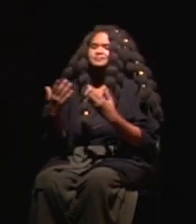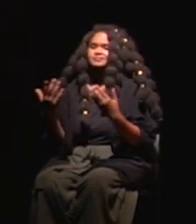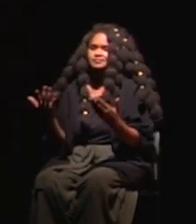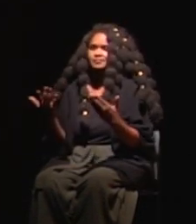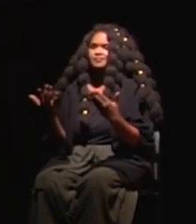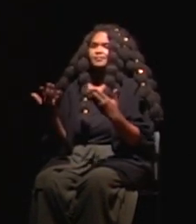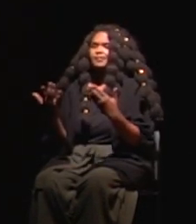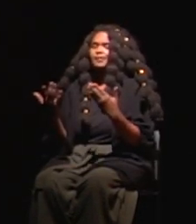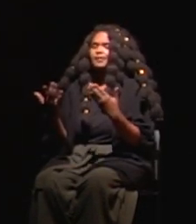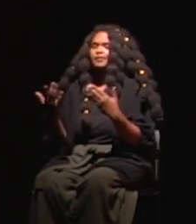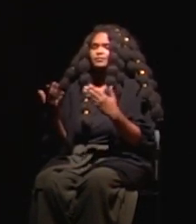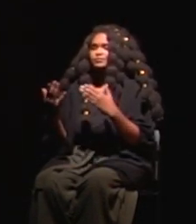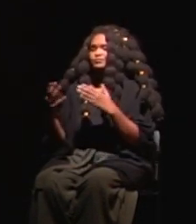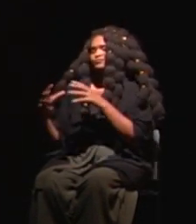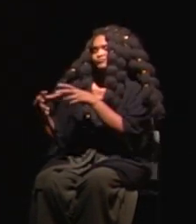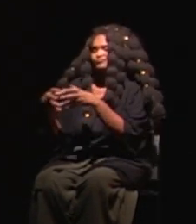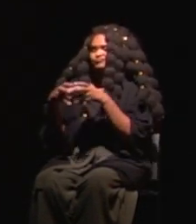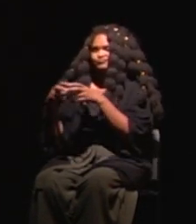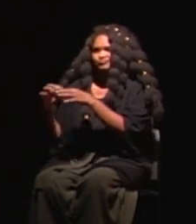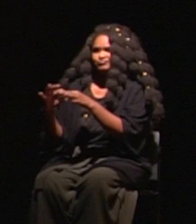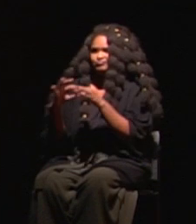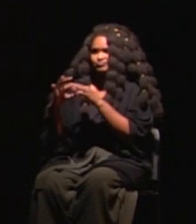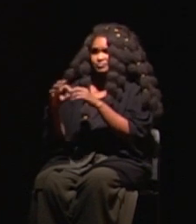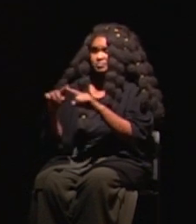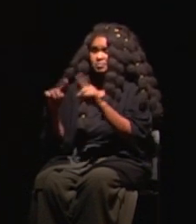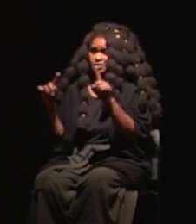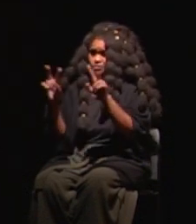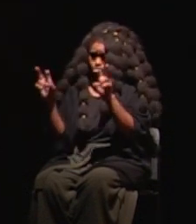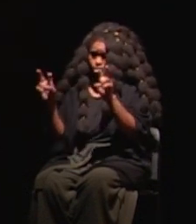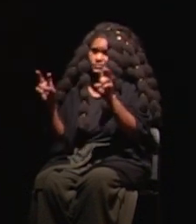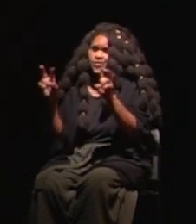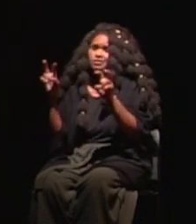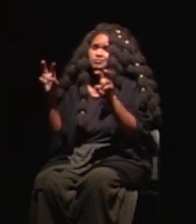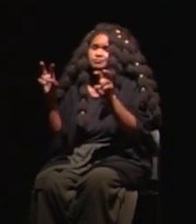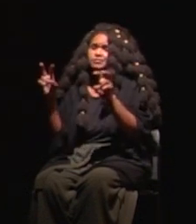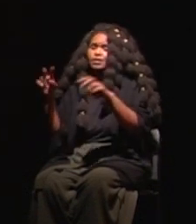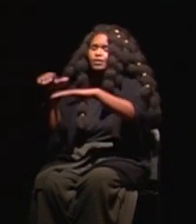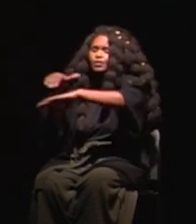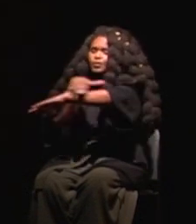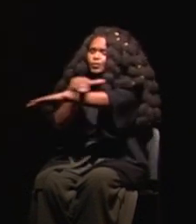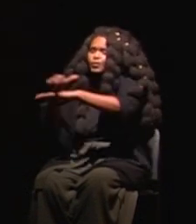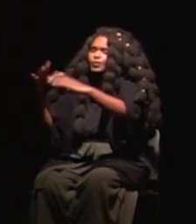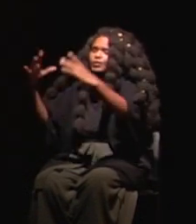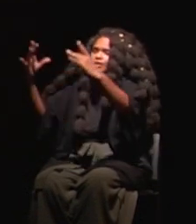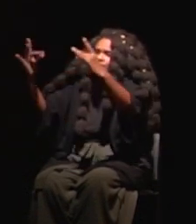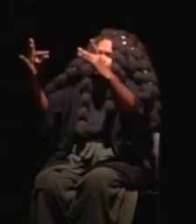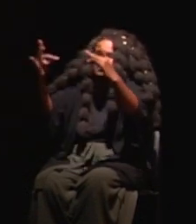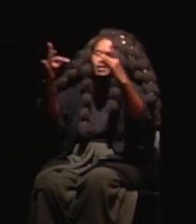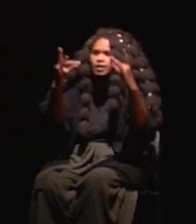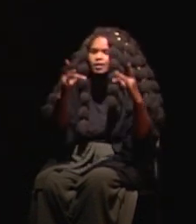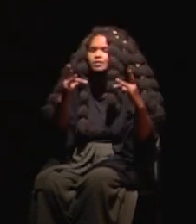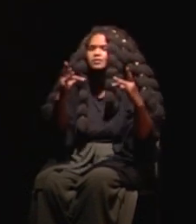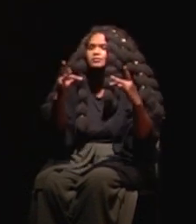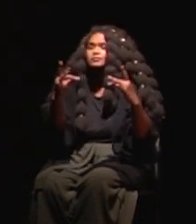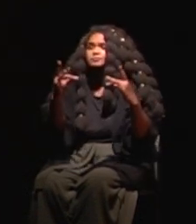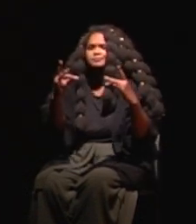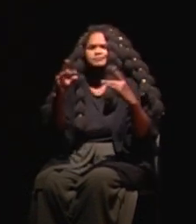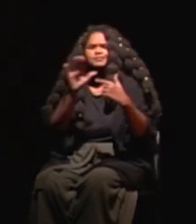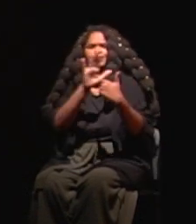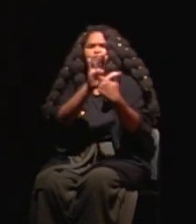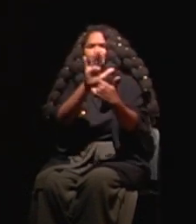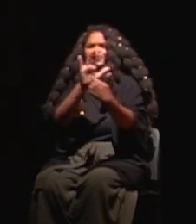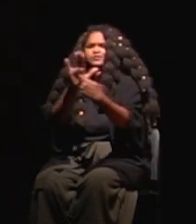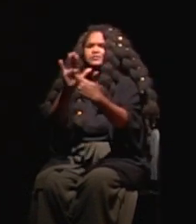a atividade. Mas essa miudeza da rua, que aqui nessa exposição está